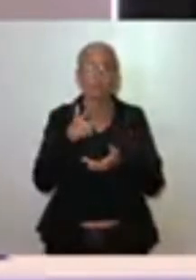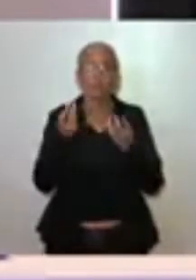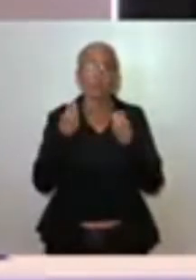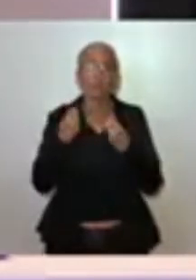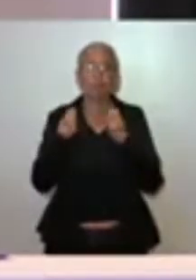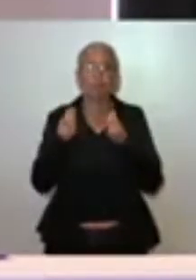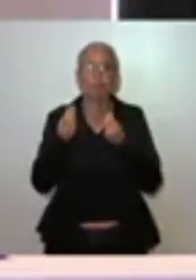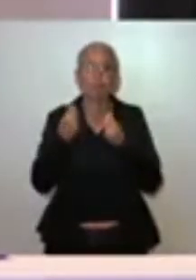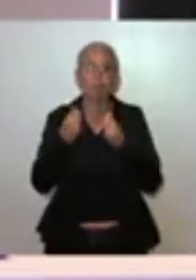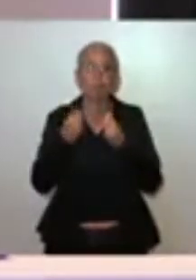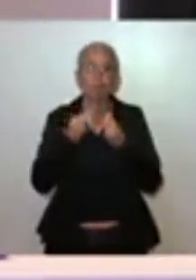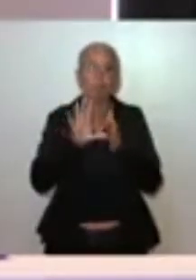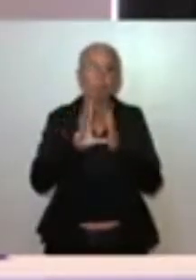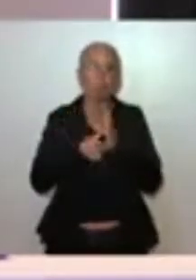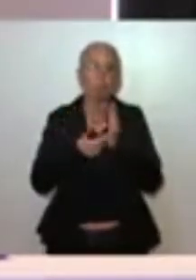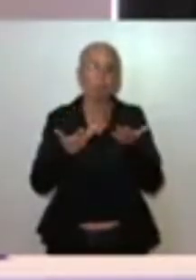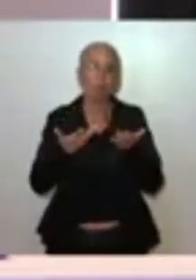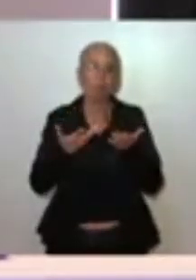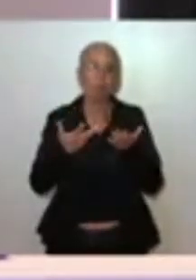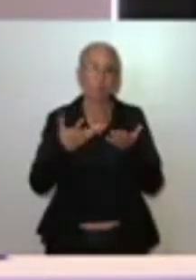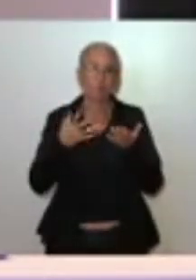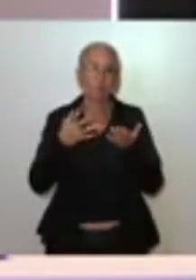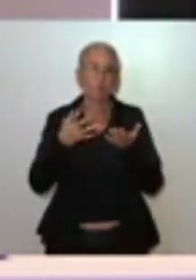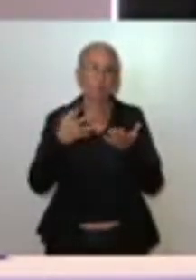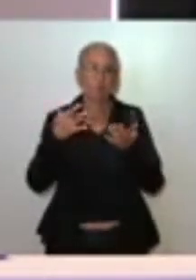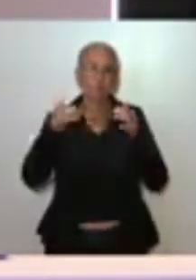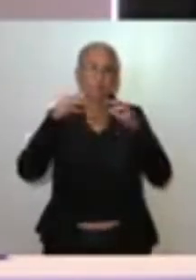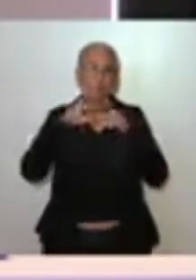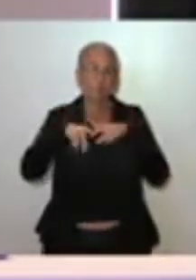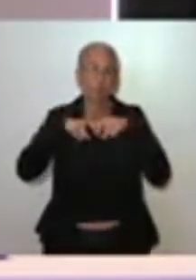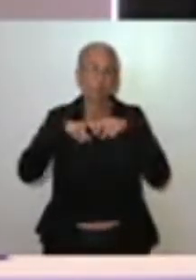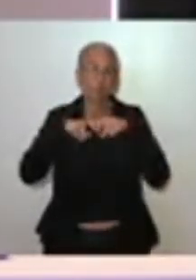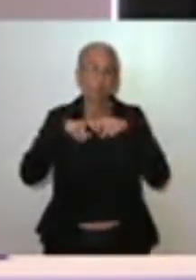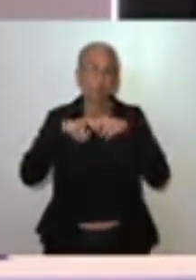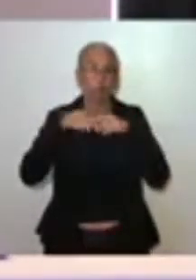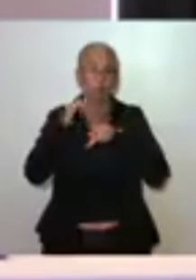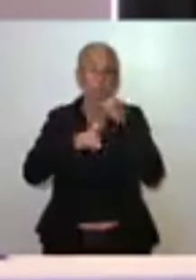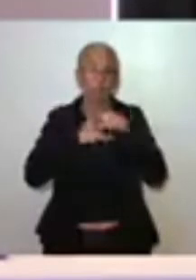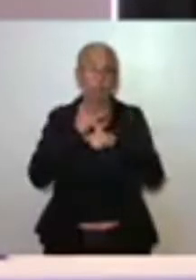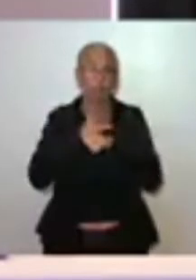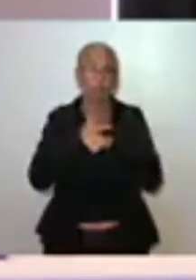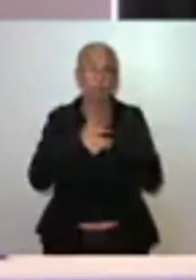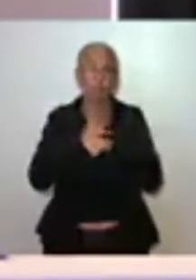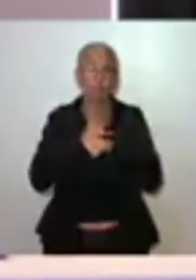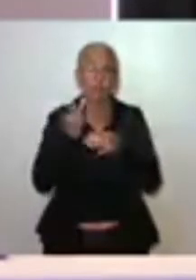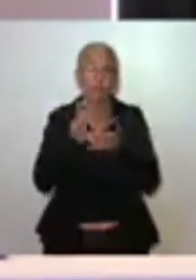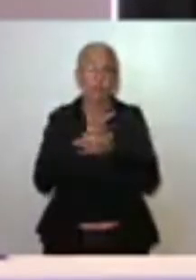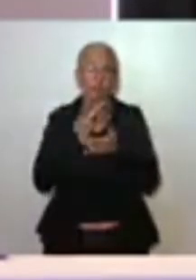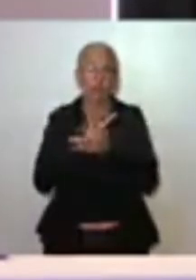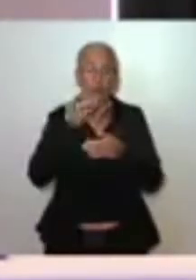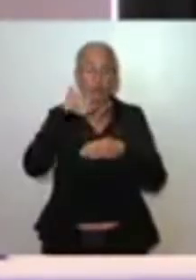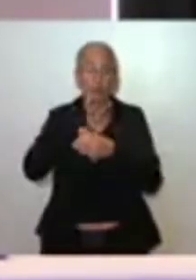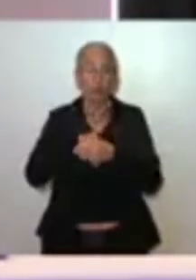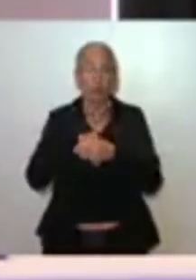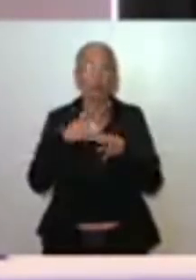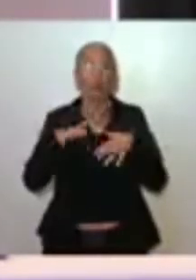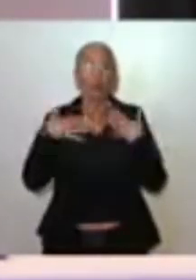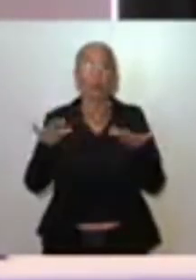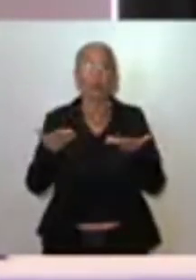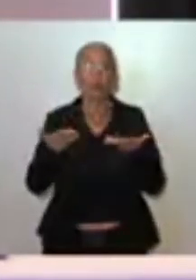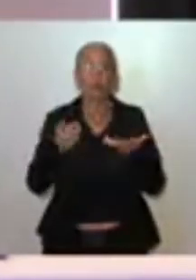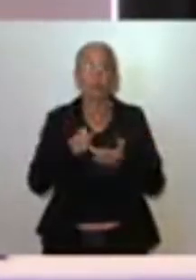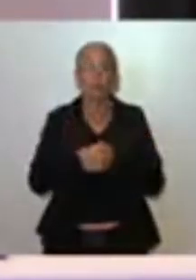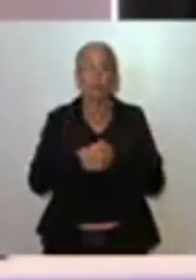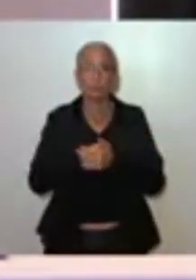fraudar a eleição atacando o sistema Qual é o único momento que é possível fraudar eleição e é